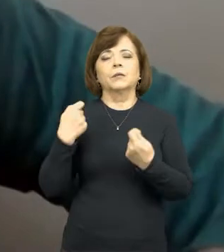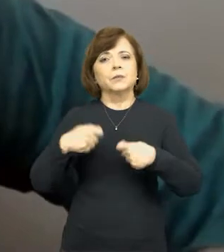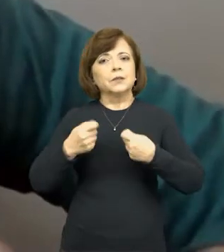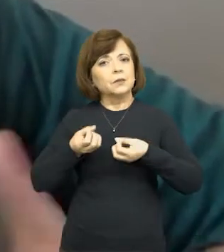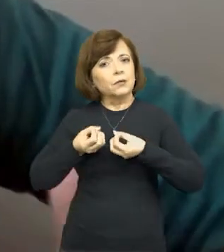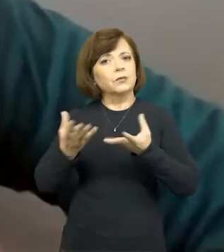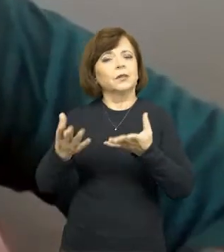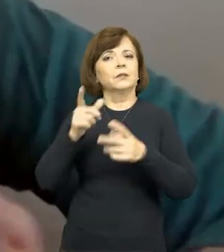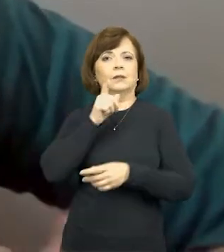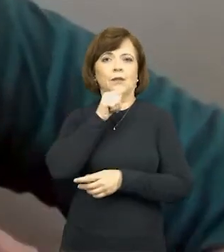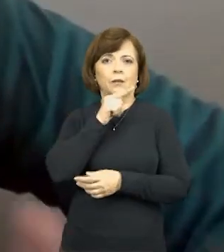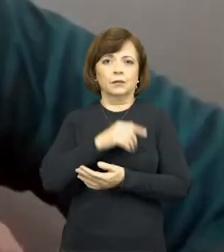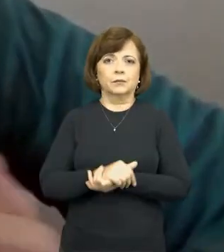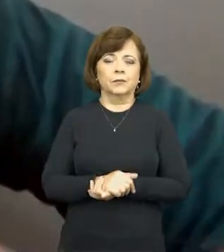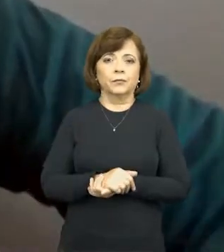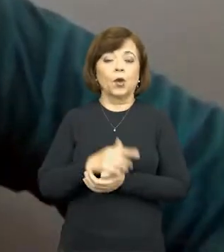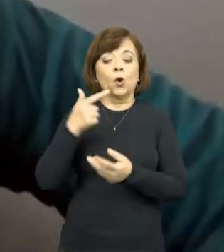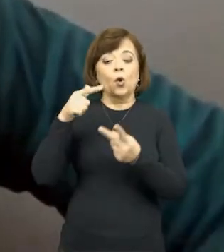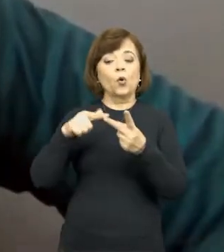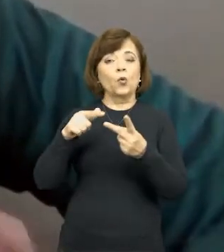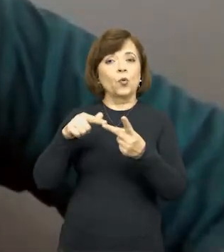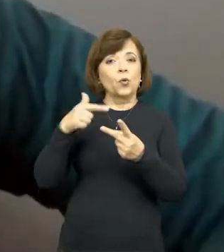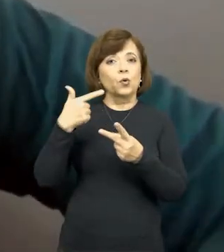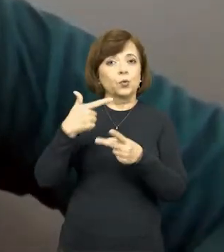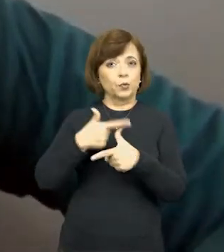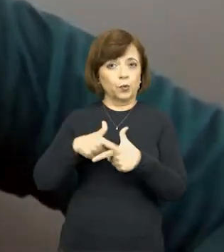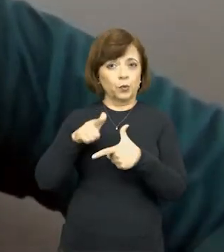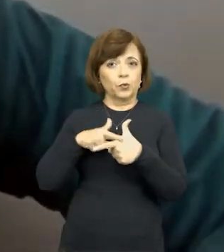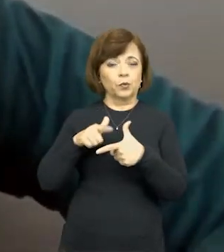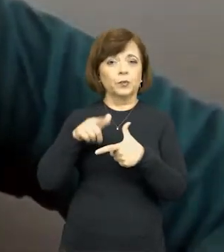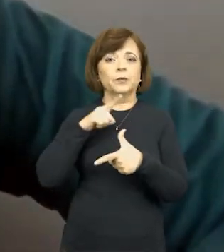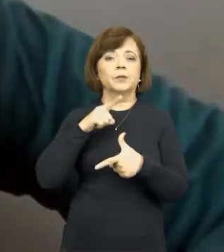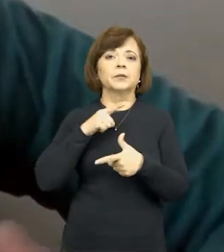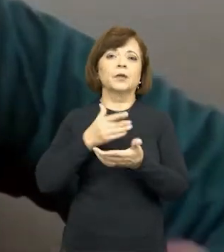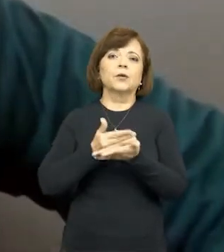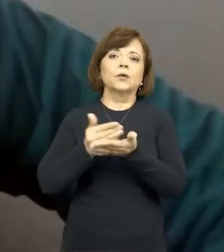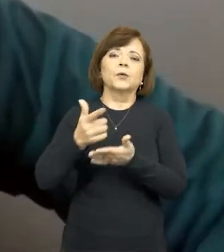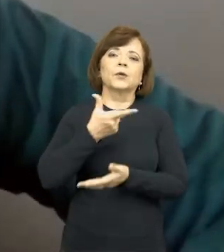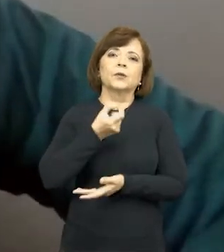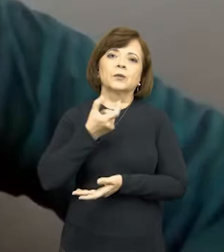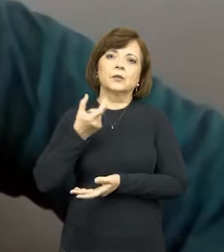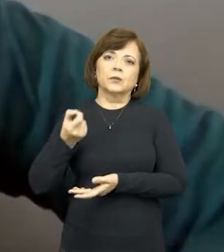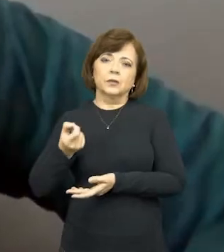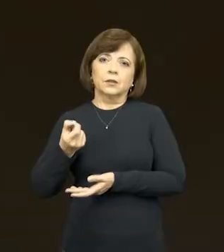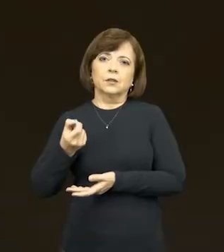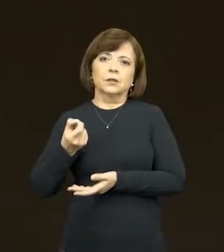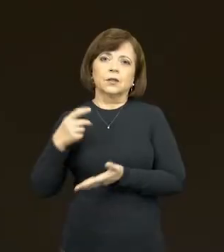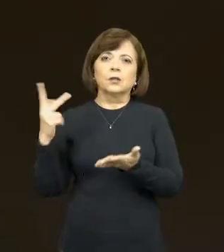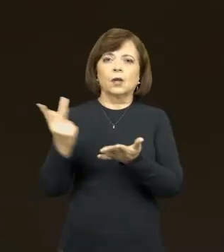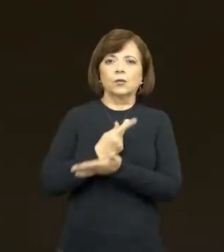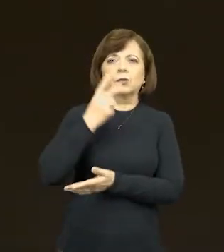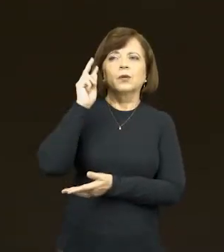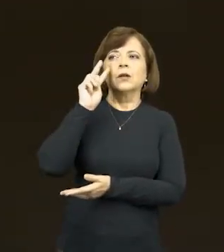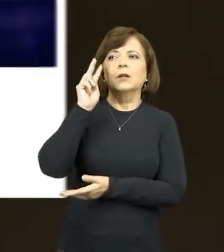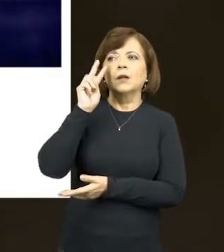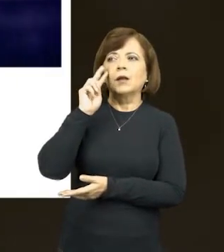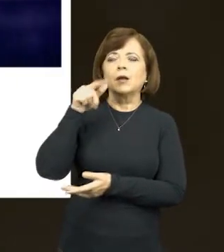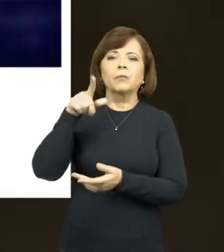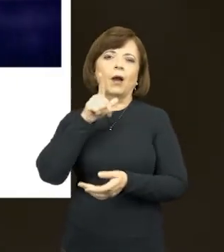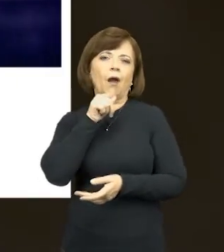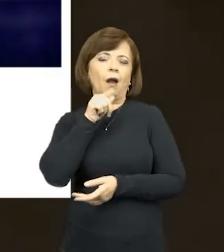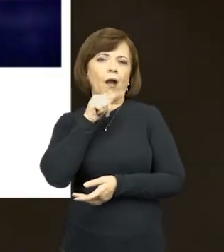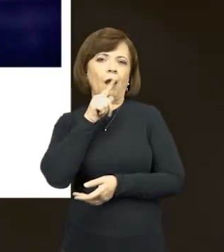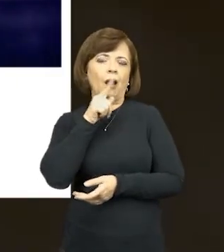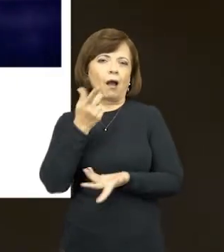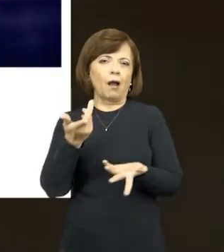o outro foram alguns problemas ocorridos. Nós tivemos lá no início de 2020 o episódio da geosmina, que todo mundo lembra.